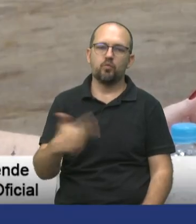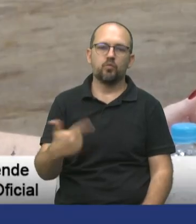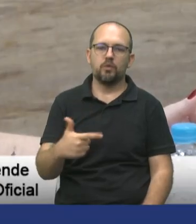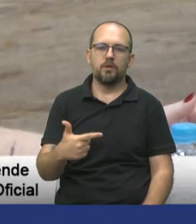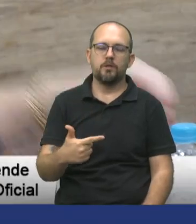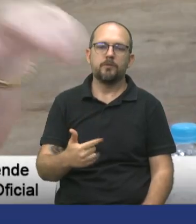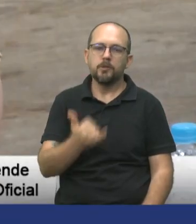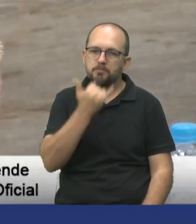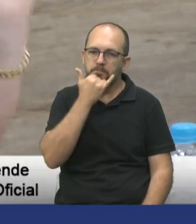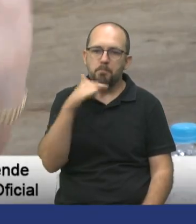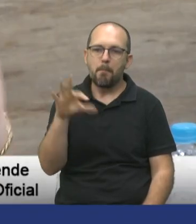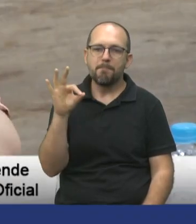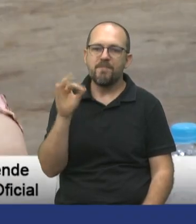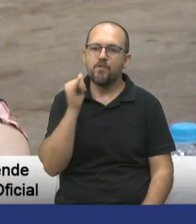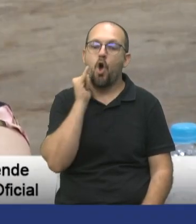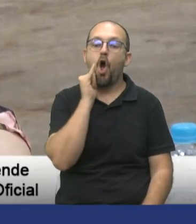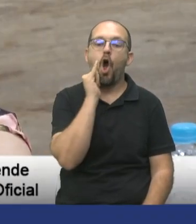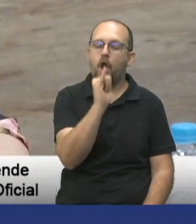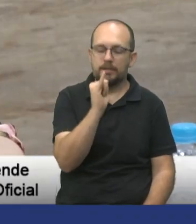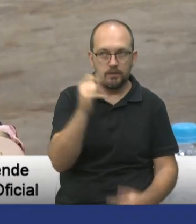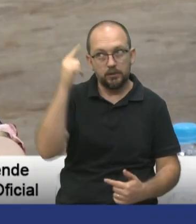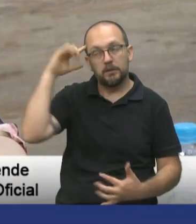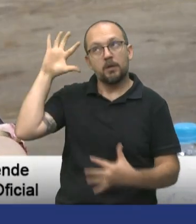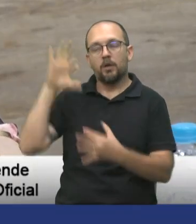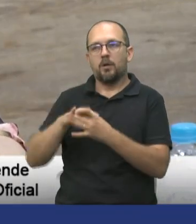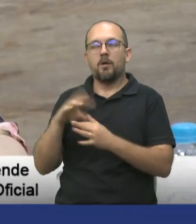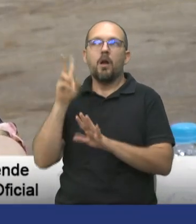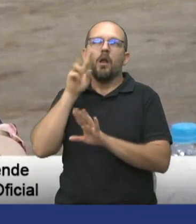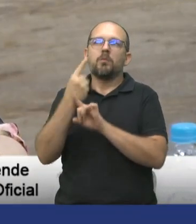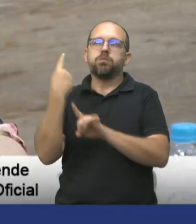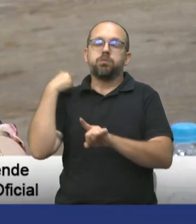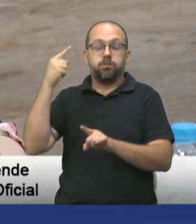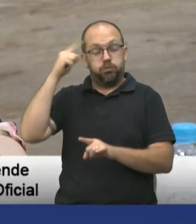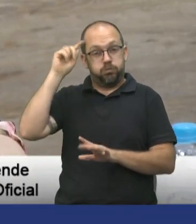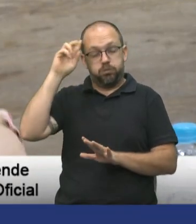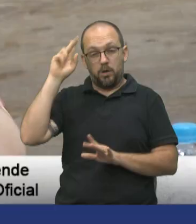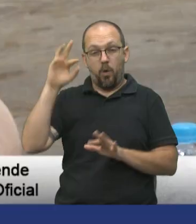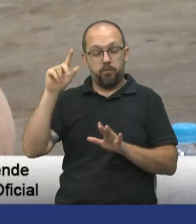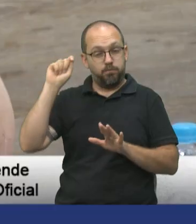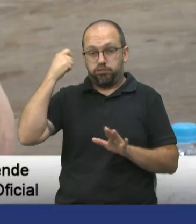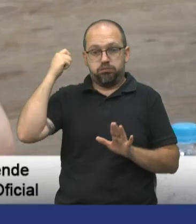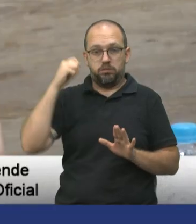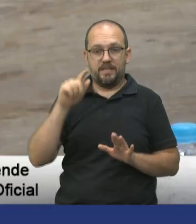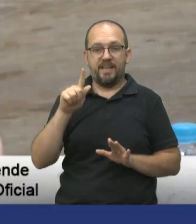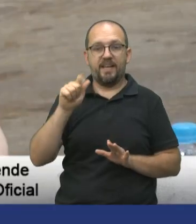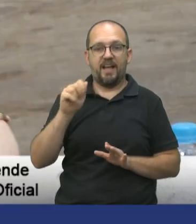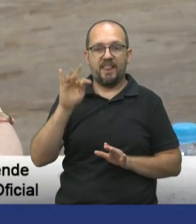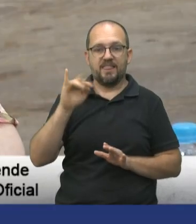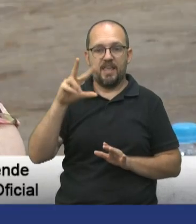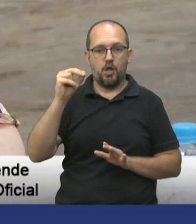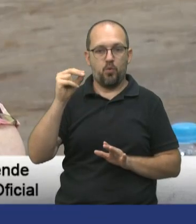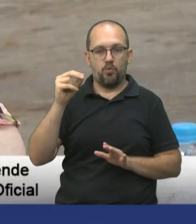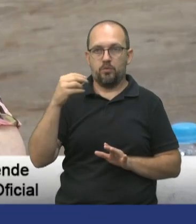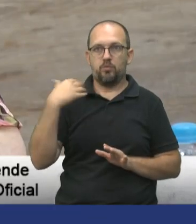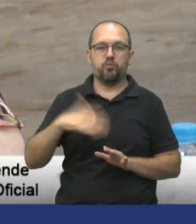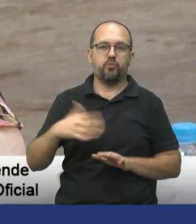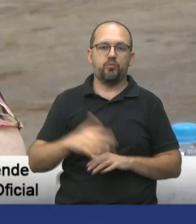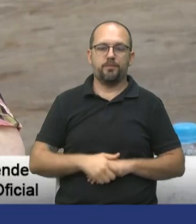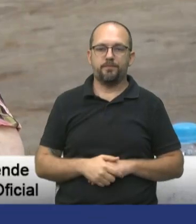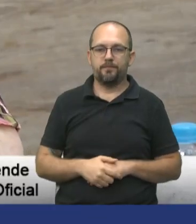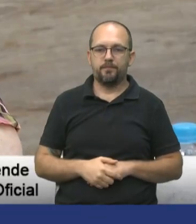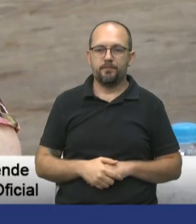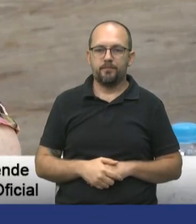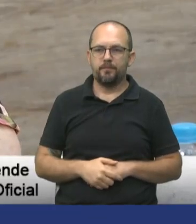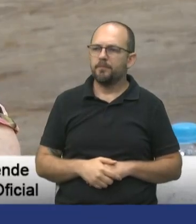nem contar, porque traz alguns gatilhos complicadíssimos. Foi muito difícil. Posso só? Claro, pode tudo.